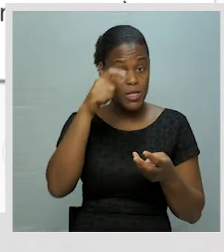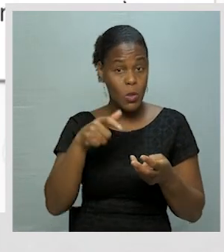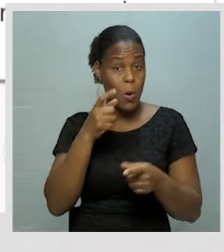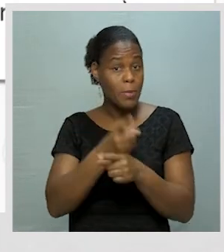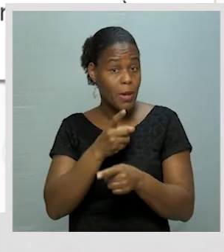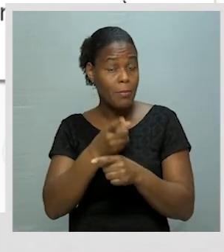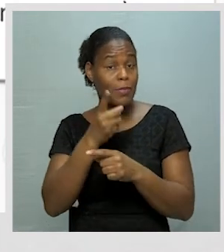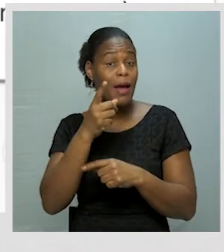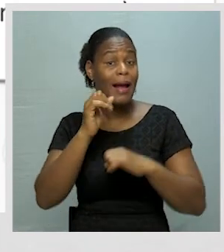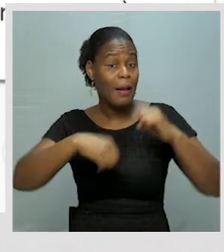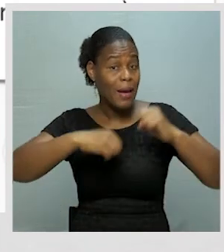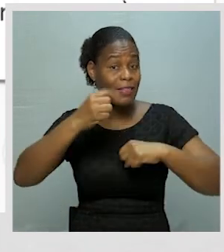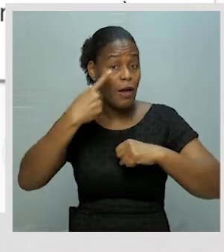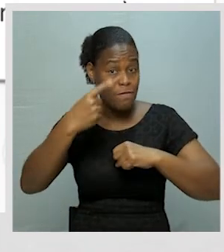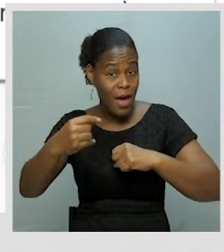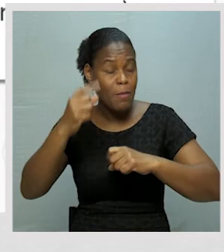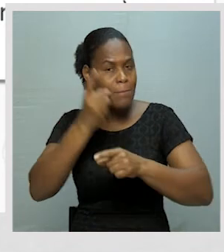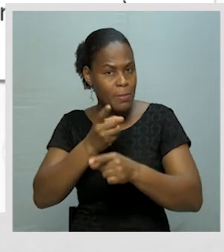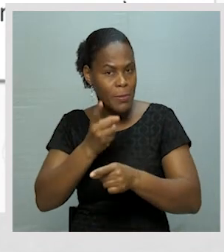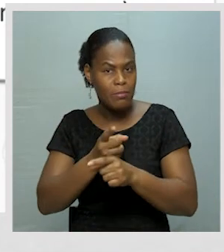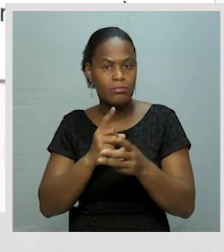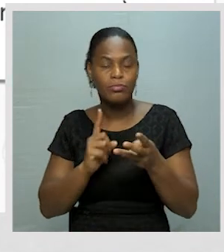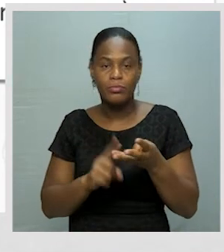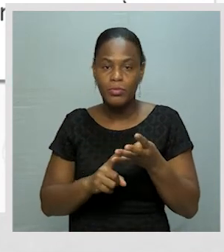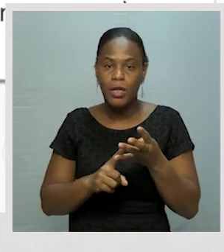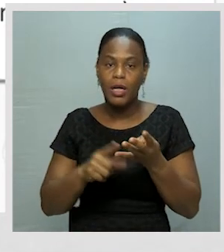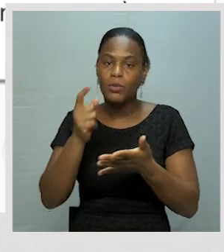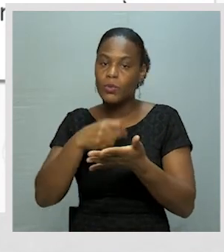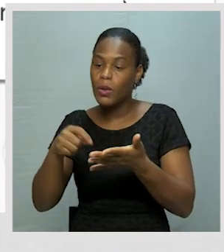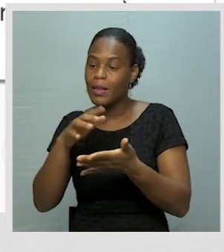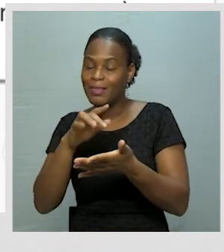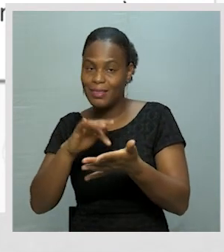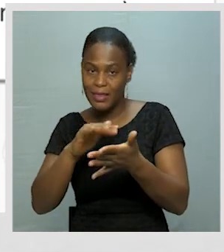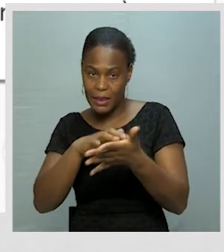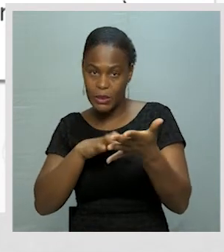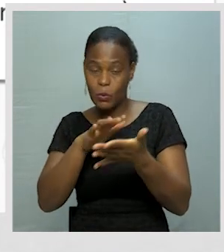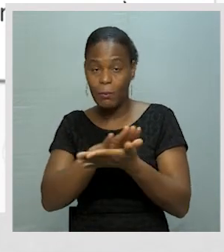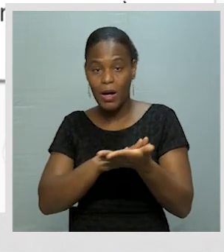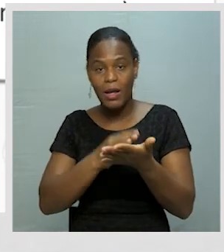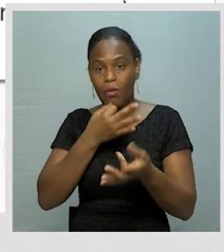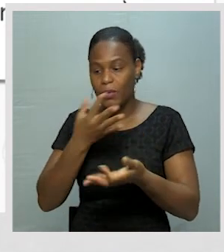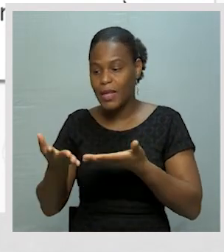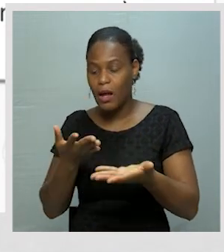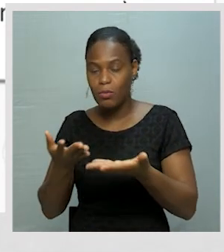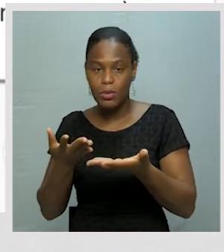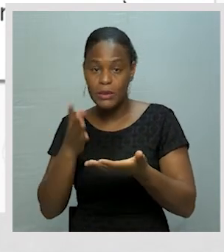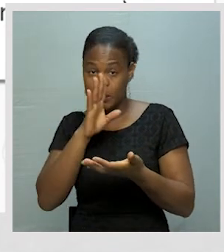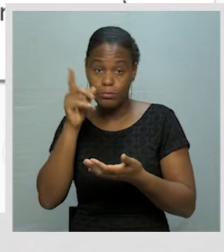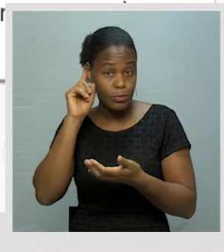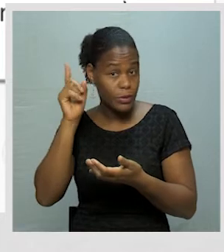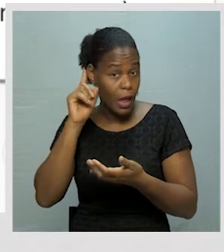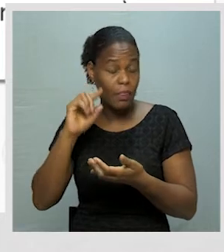verbais, supressão de citações e transcrições do texto base. Os diálogos, se forem significativos e importantes, devem